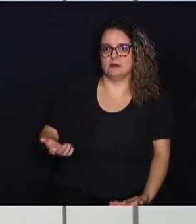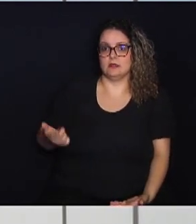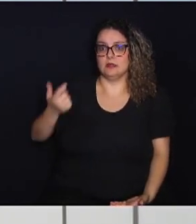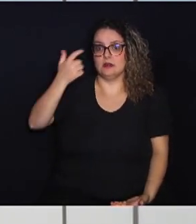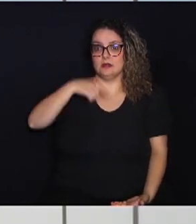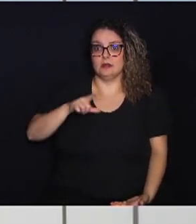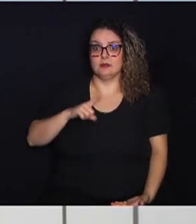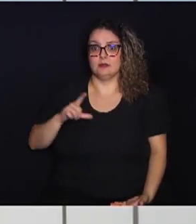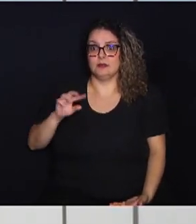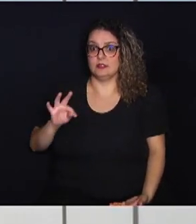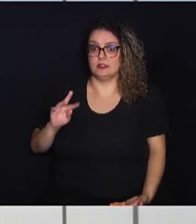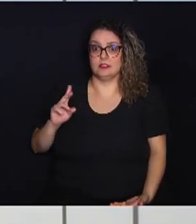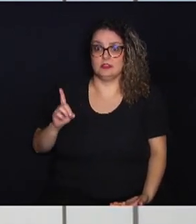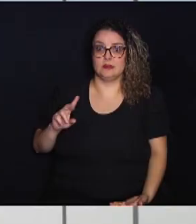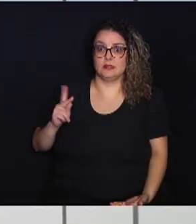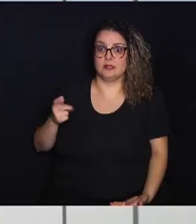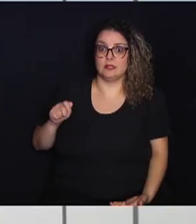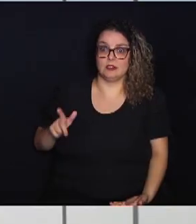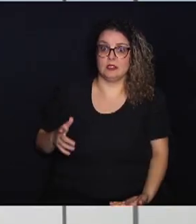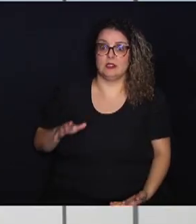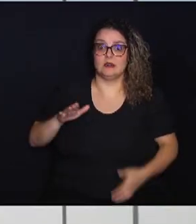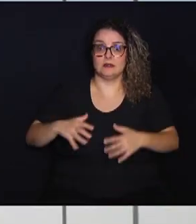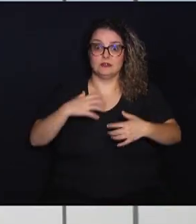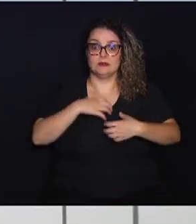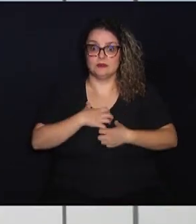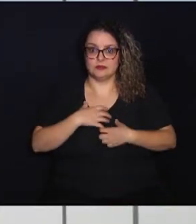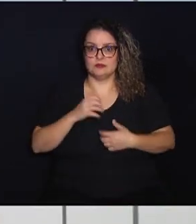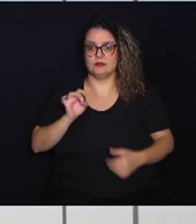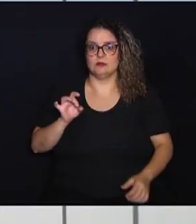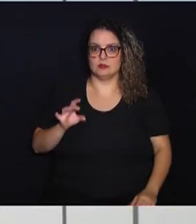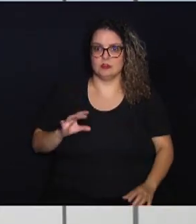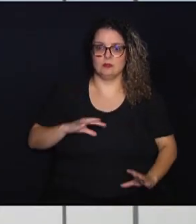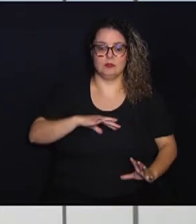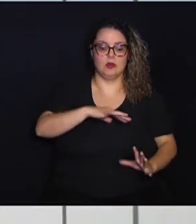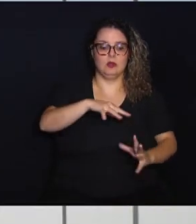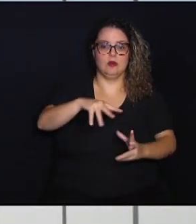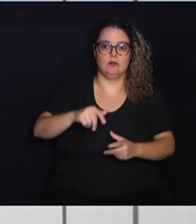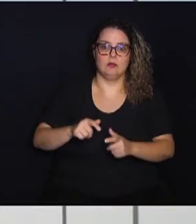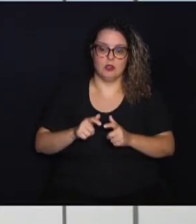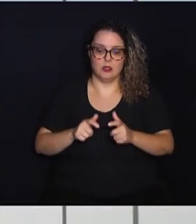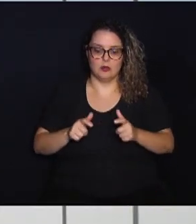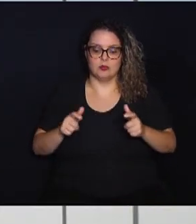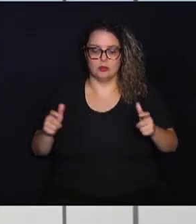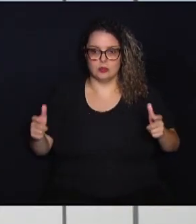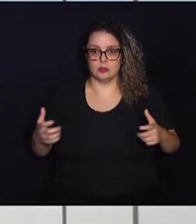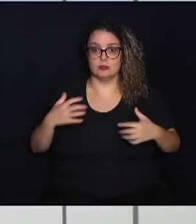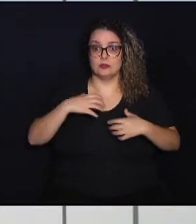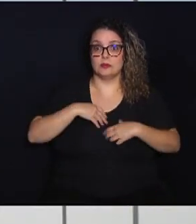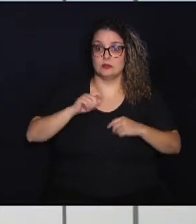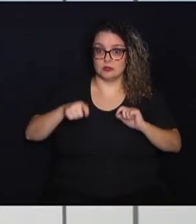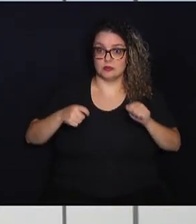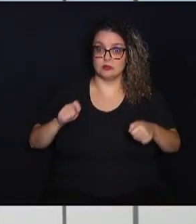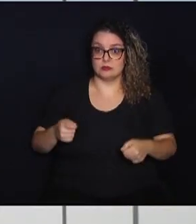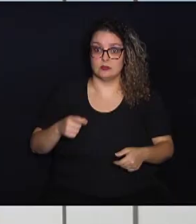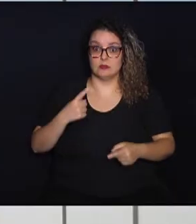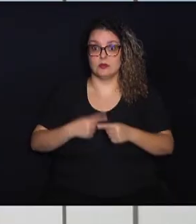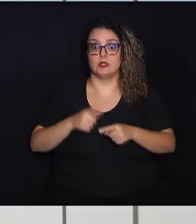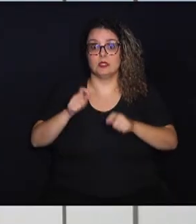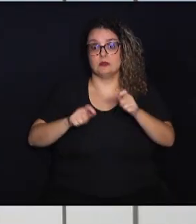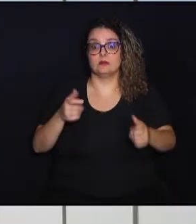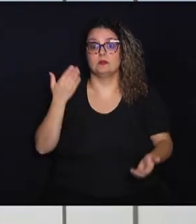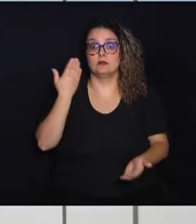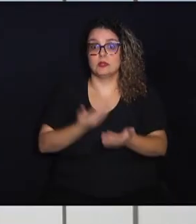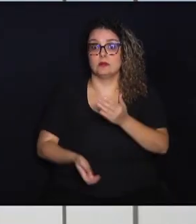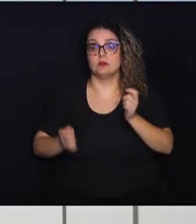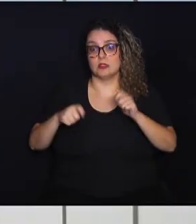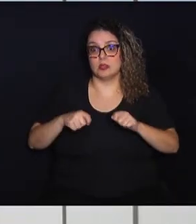TDAH? Talvez só tenha sintoma de TDAH, porque o mundo está aumentando esses sintomas. Porque as pessoas estão perdendo a